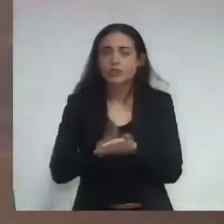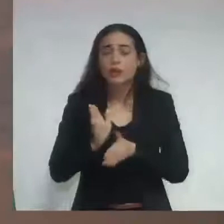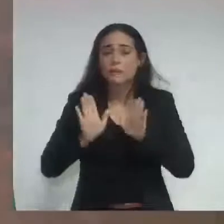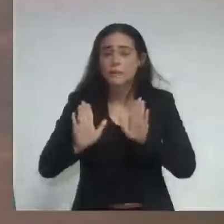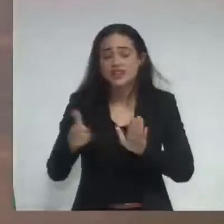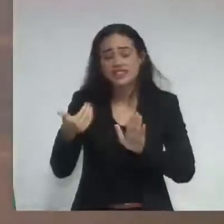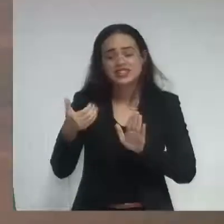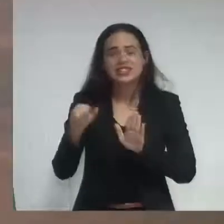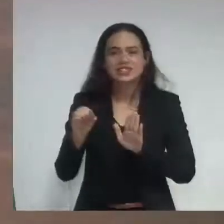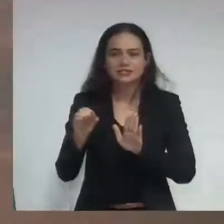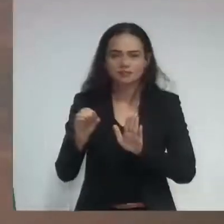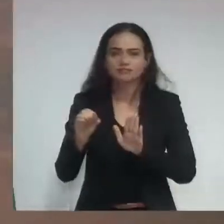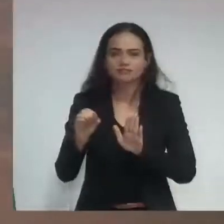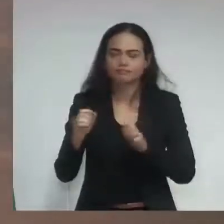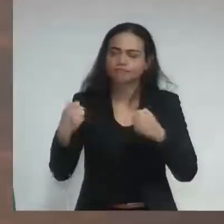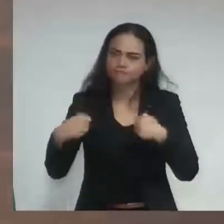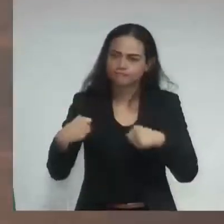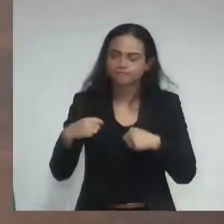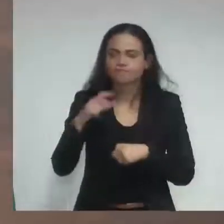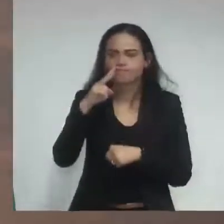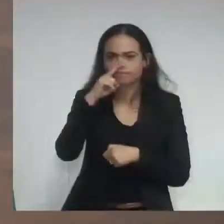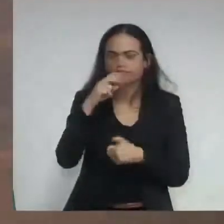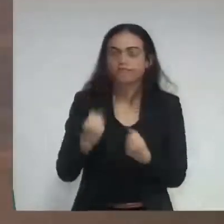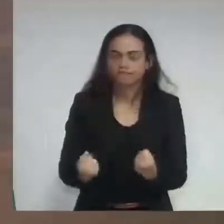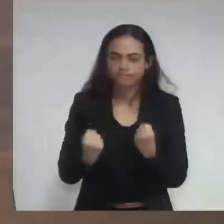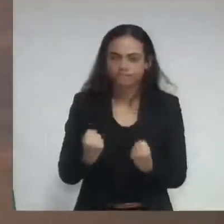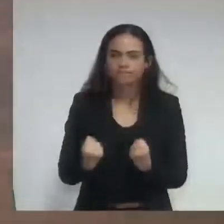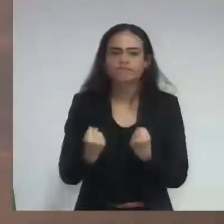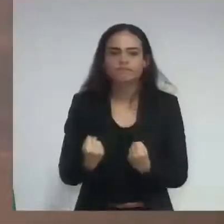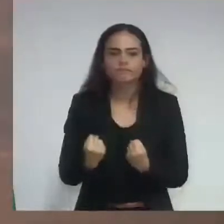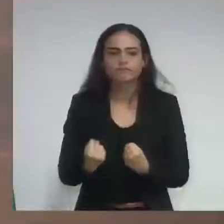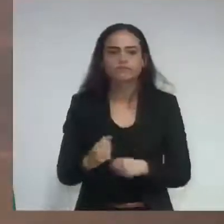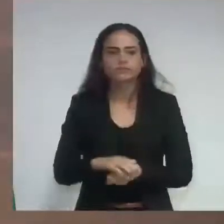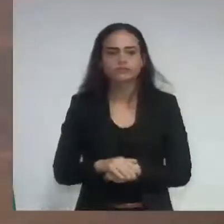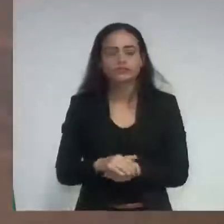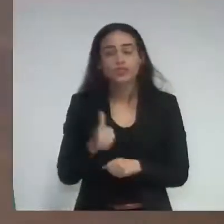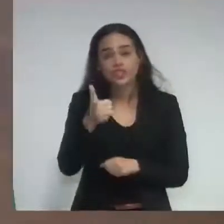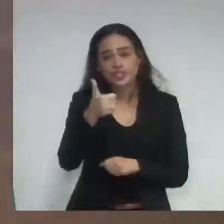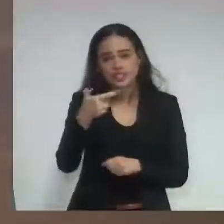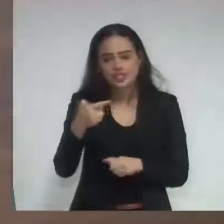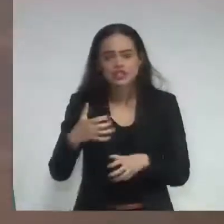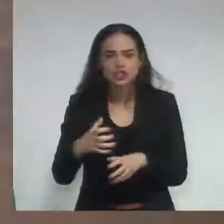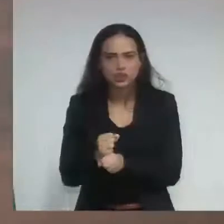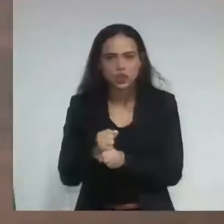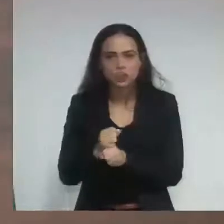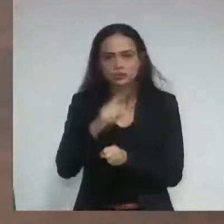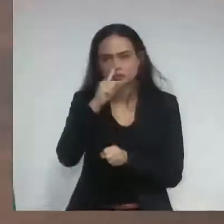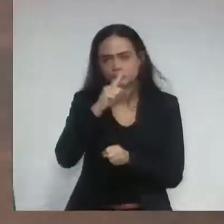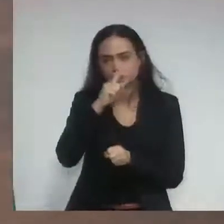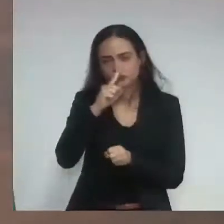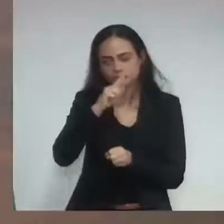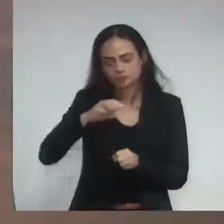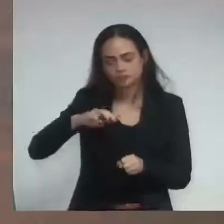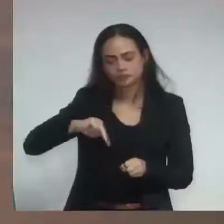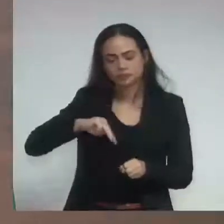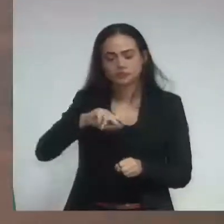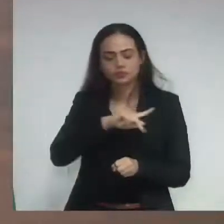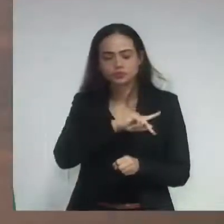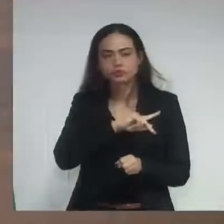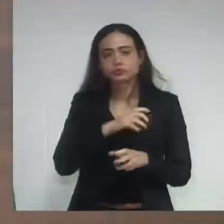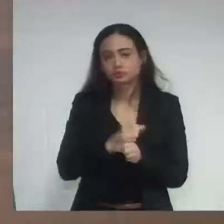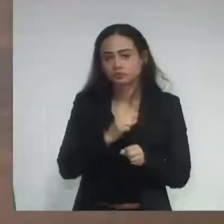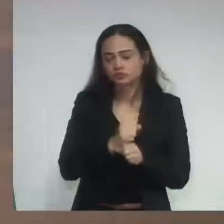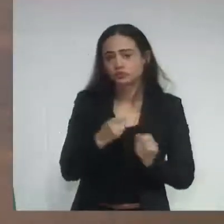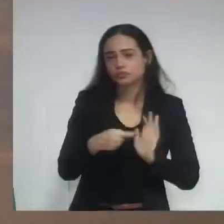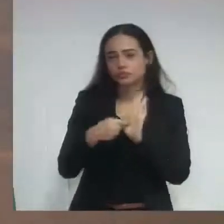10, portanto, né, completamente absurdas. Portanto, 17 itens que o Ministério Público de Contas